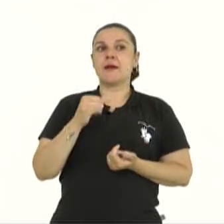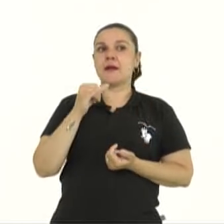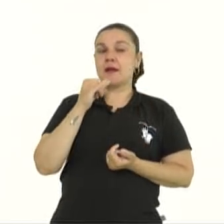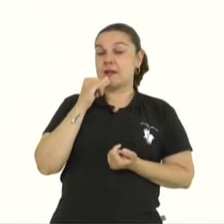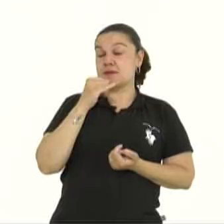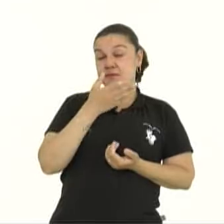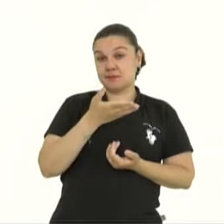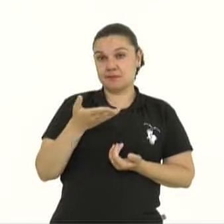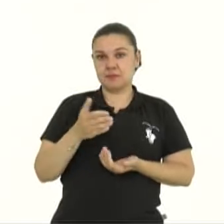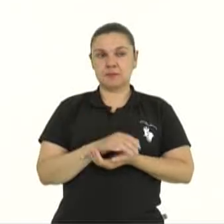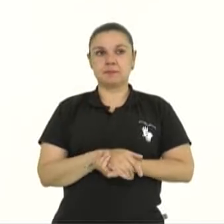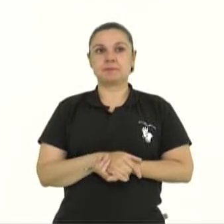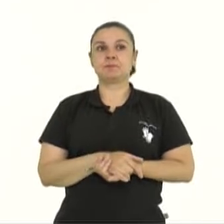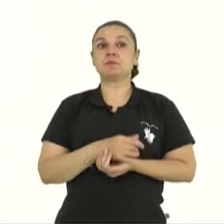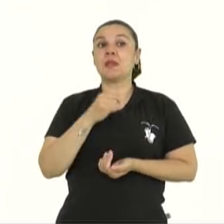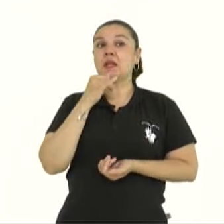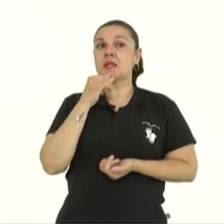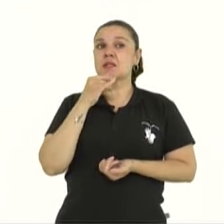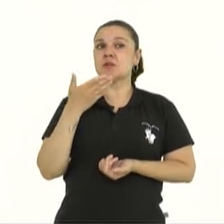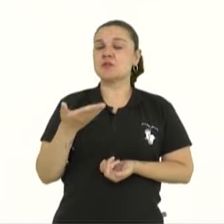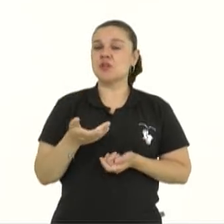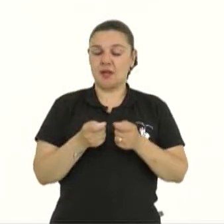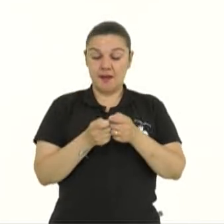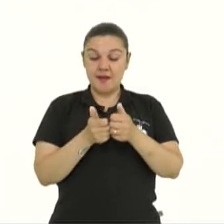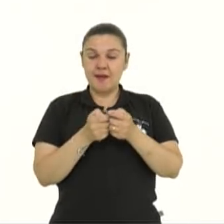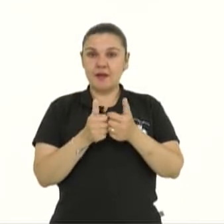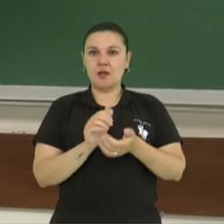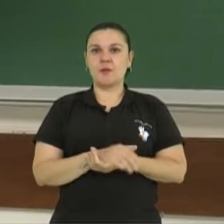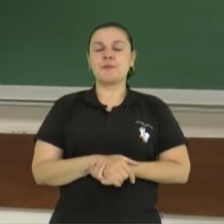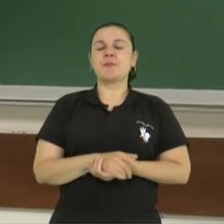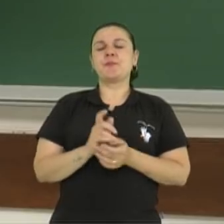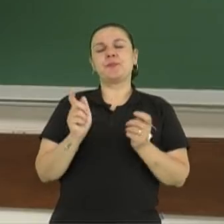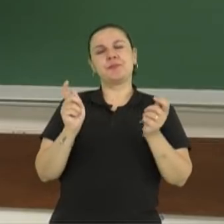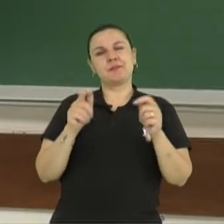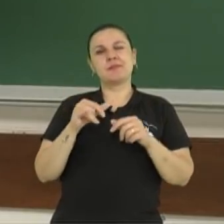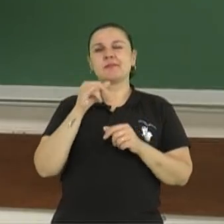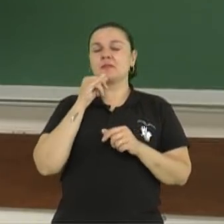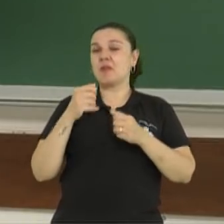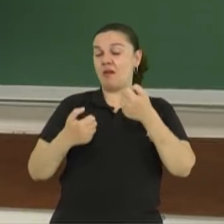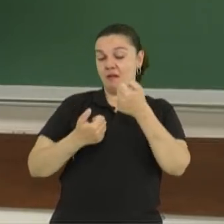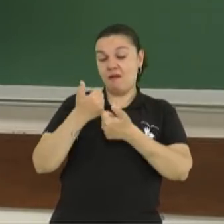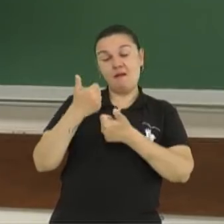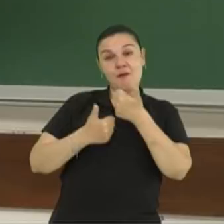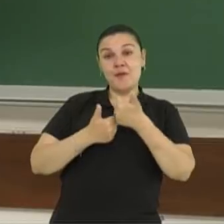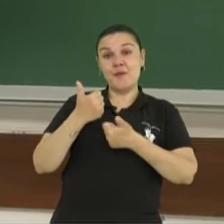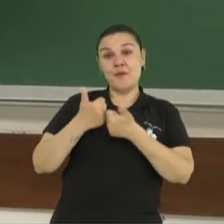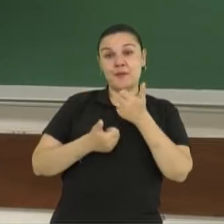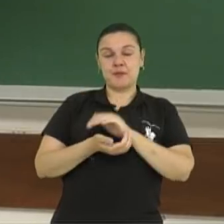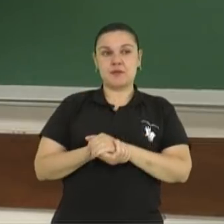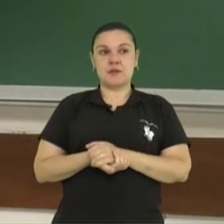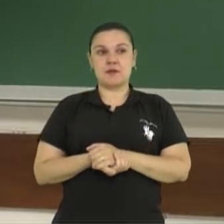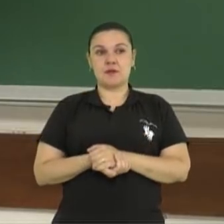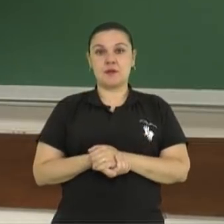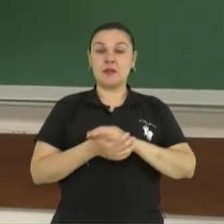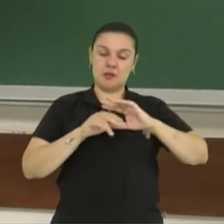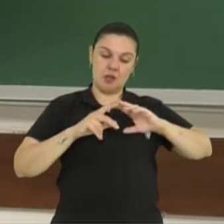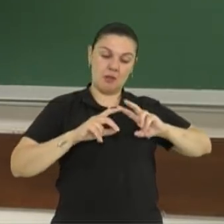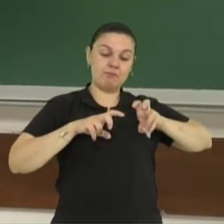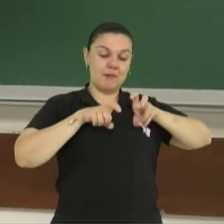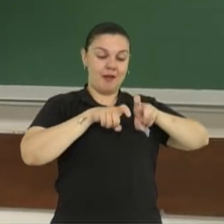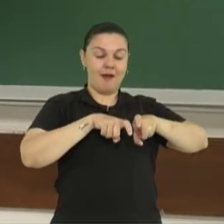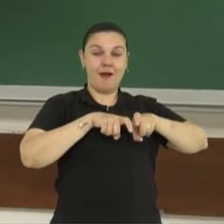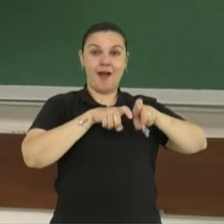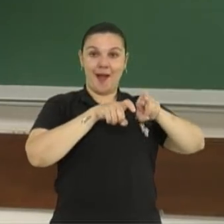alguns exemplos. Por exemplo, beneficiamento de grãos. A gente pode dar o exemplo do arroz, né? Então, ele é feita